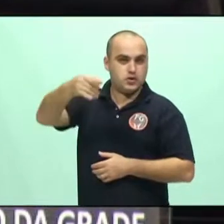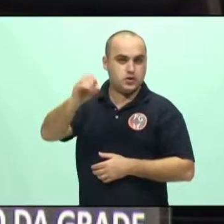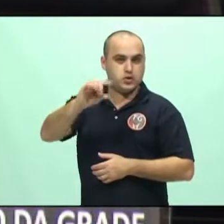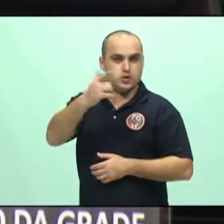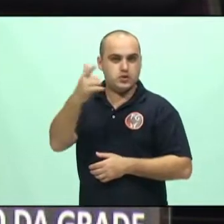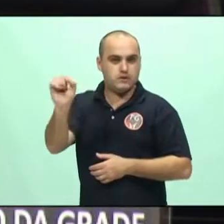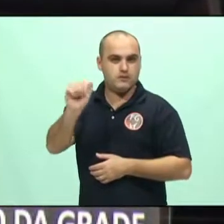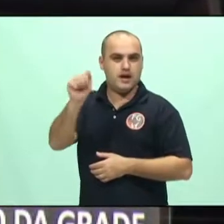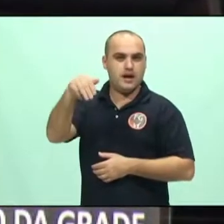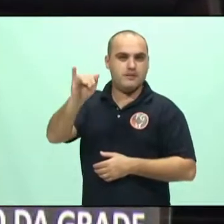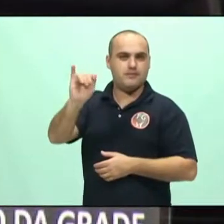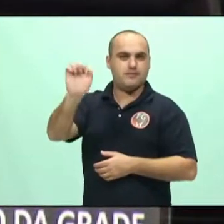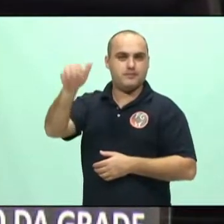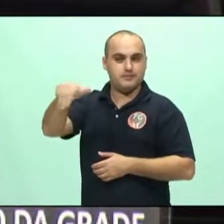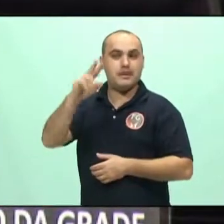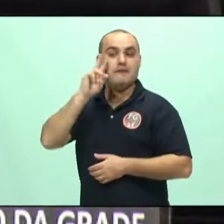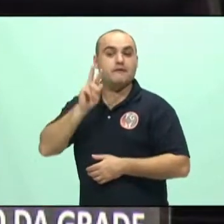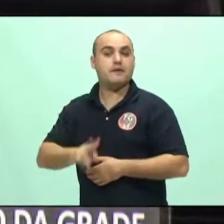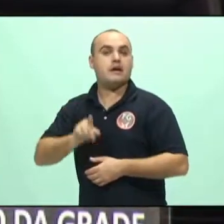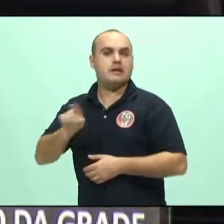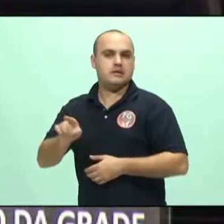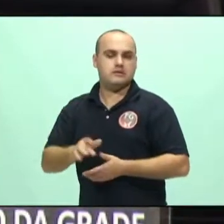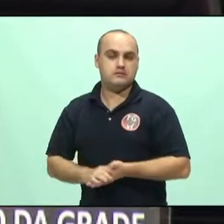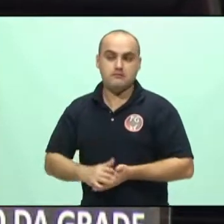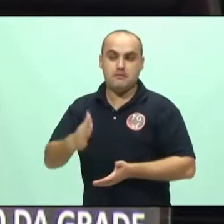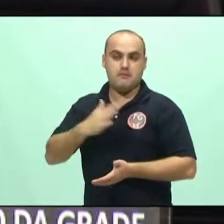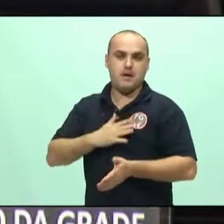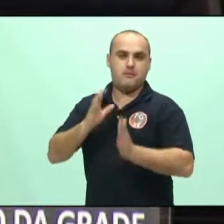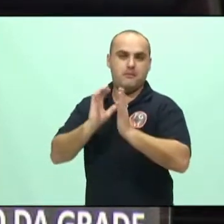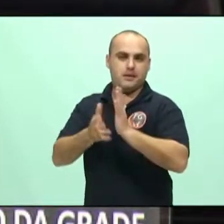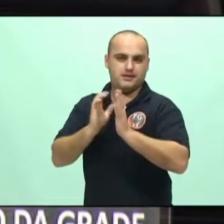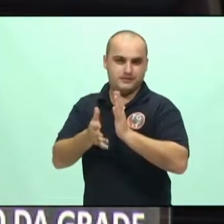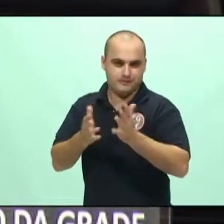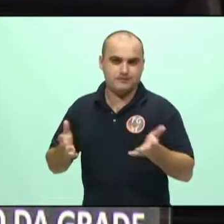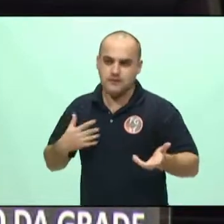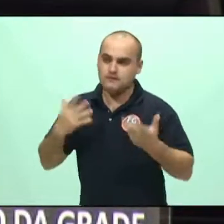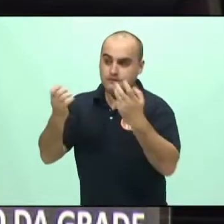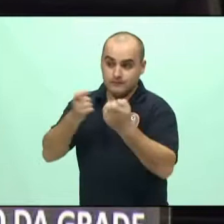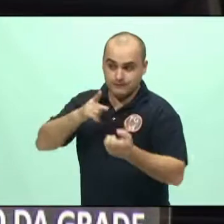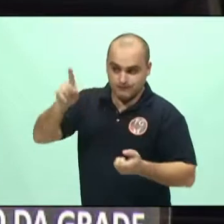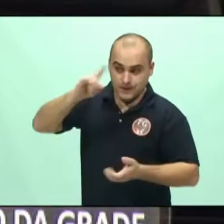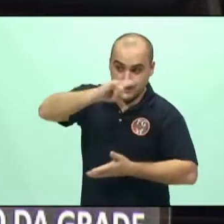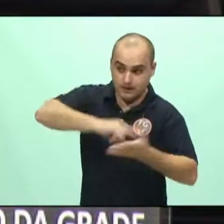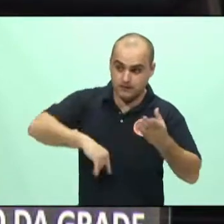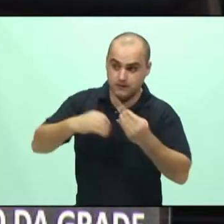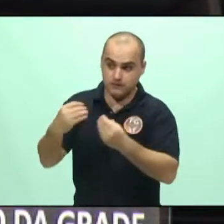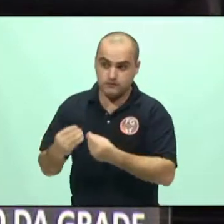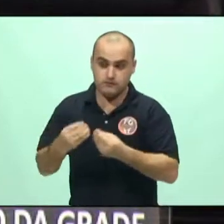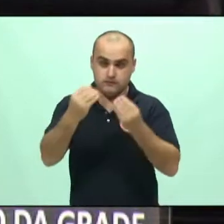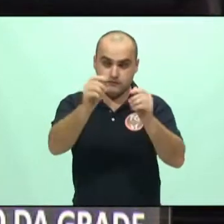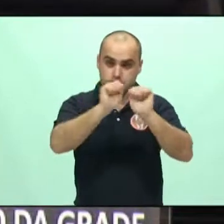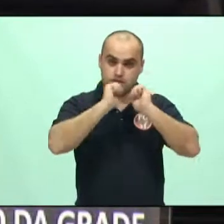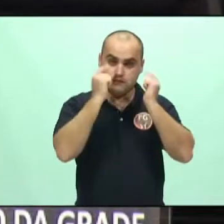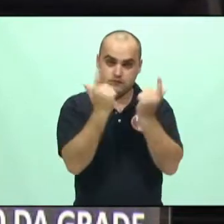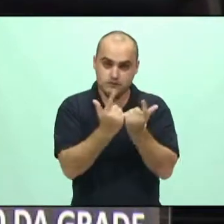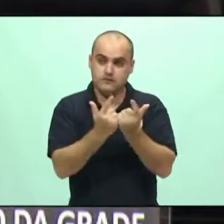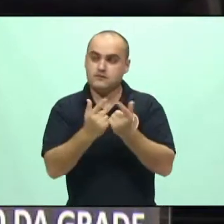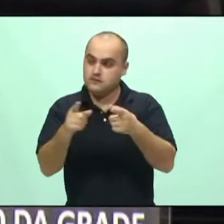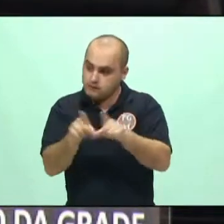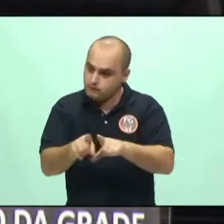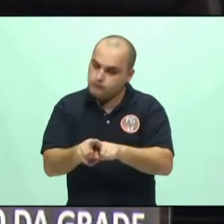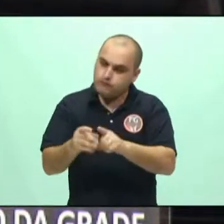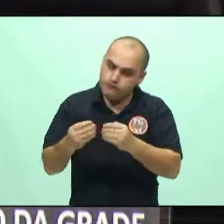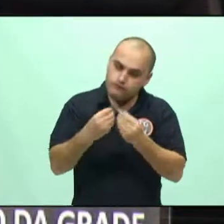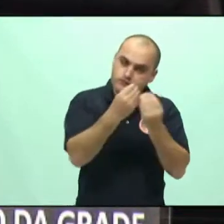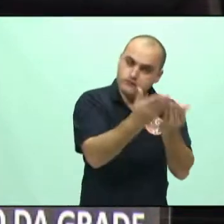essa situação que é do nosso partido Eu gostaria que você mandasse o requerimento mesmo para Assembleia Legislativa porque